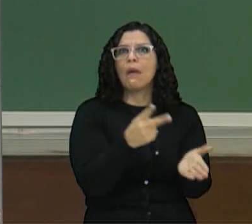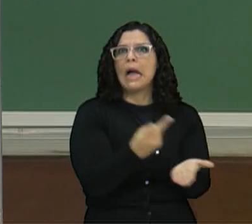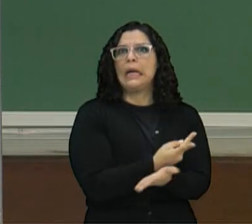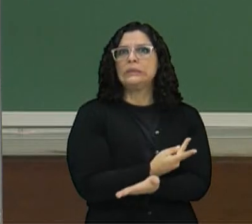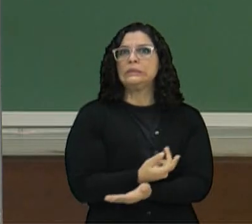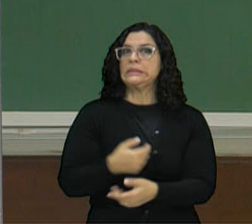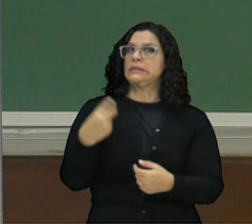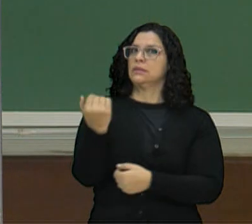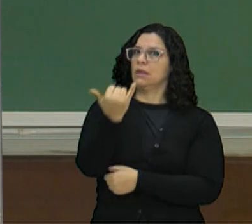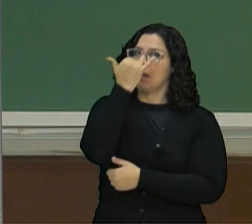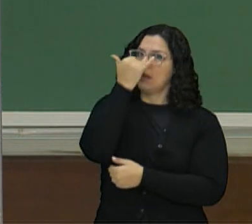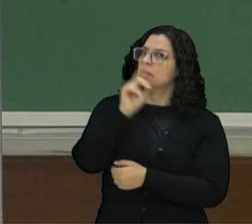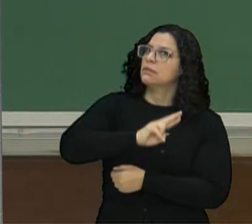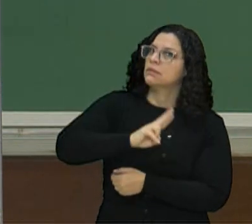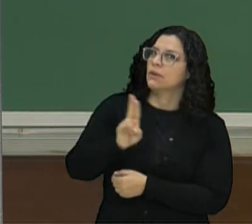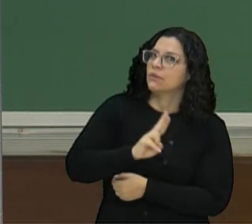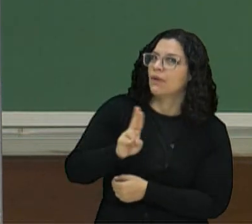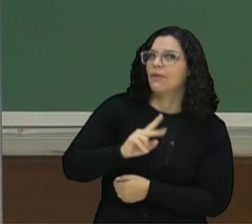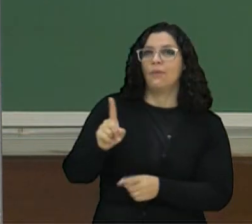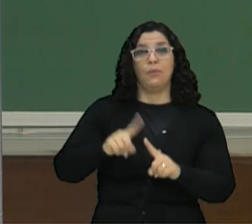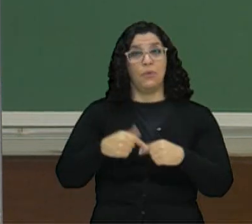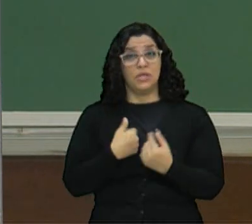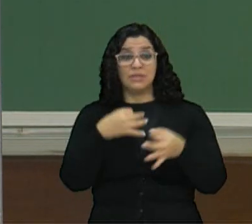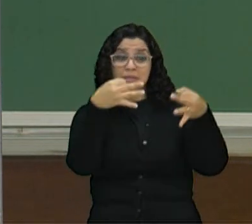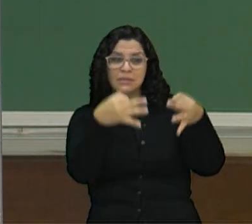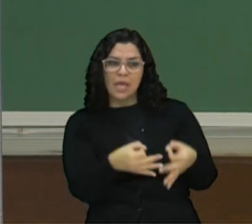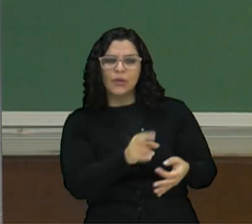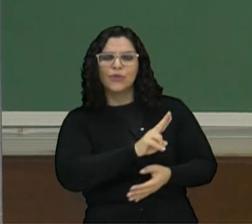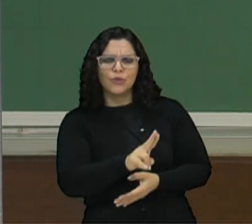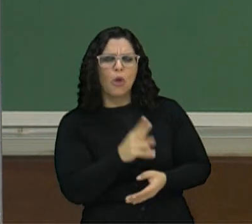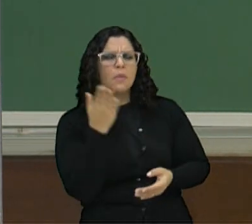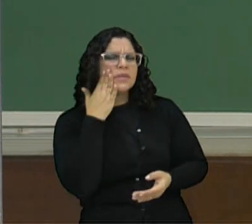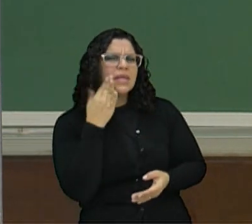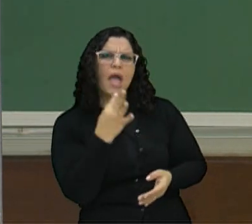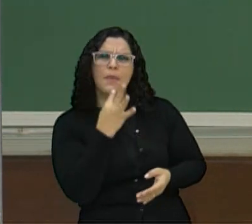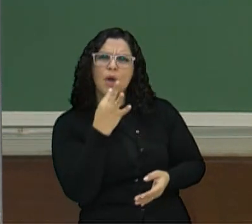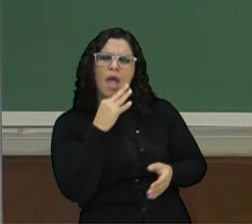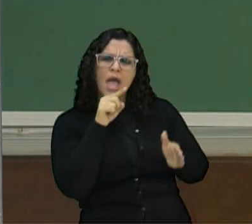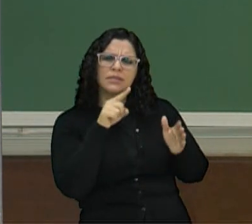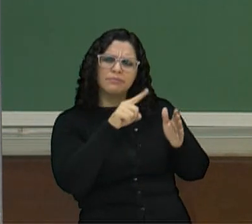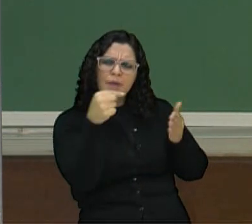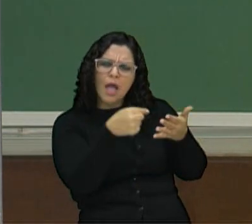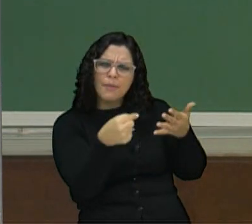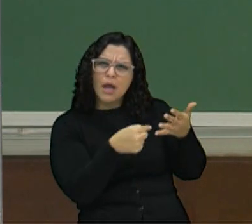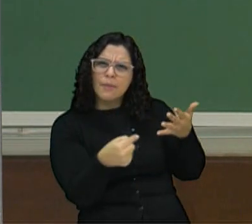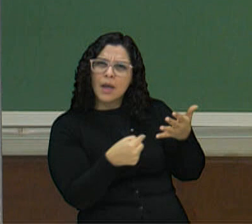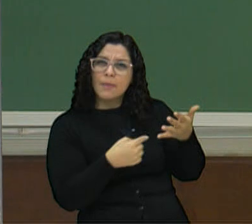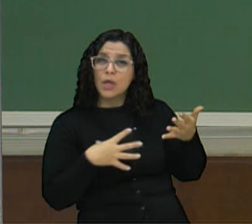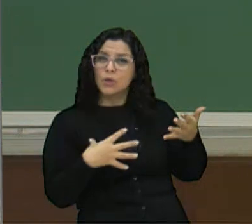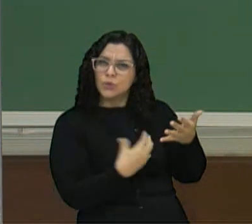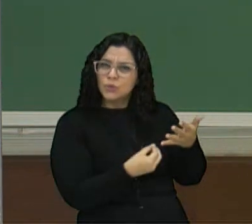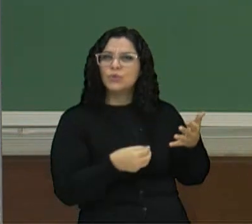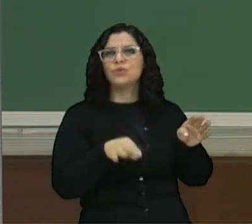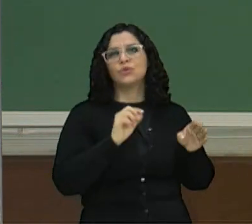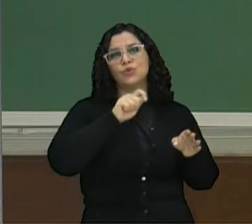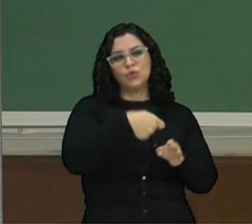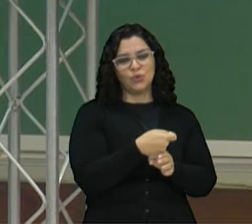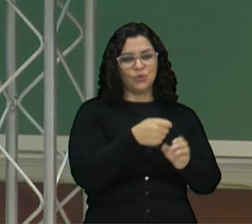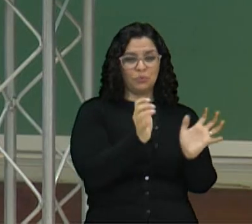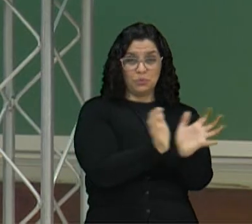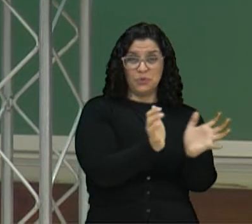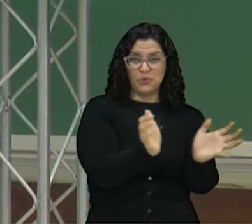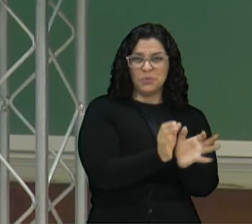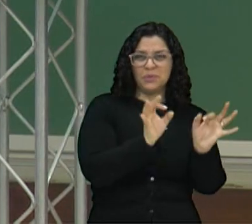jeito nenhum. Então, é muito necessário que os cientistas tenham uma exatidão na hora de se referir a uma determinada